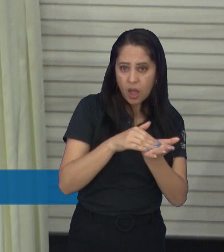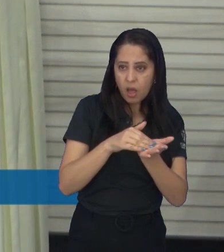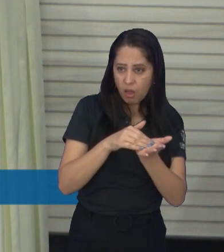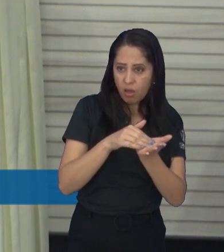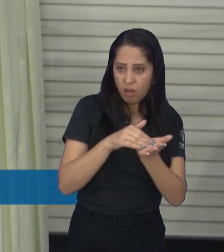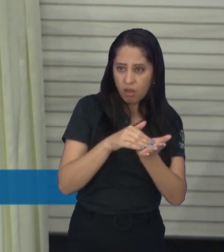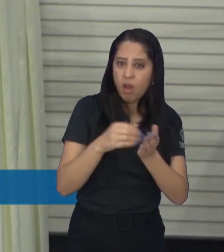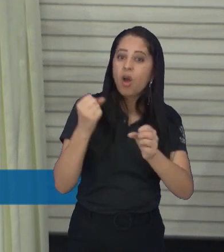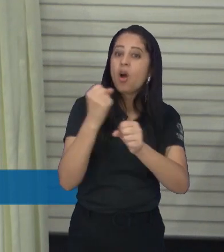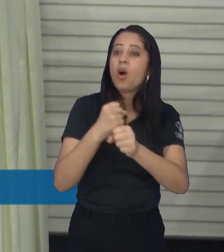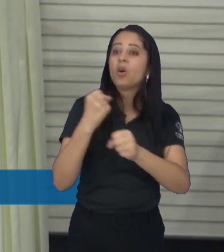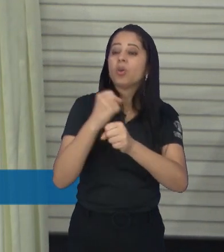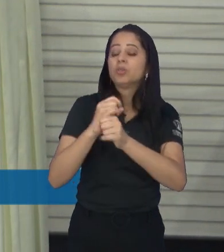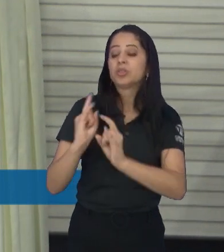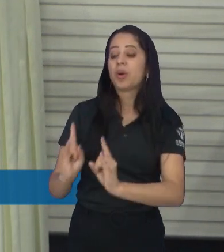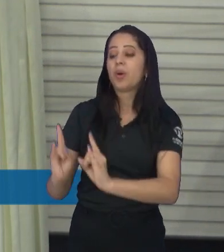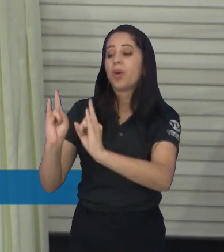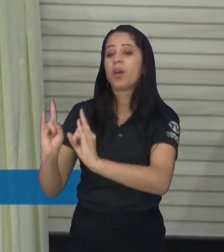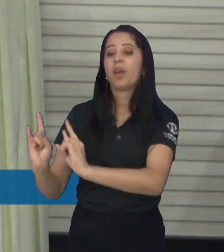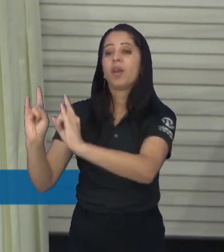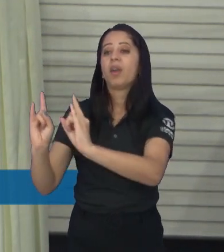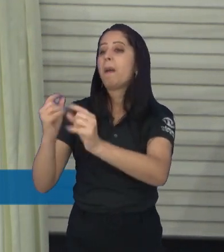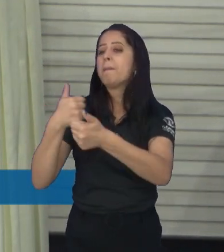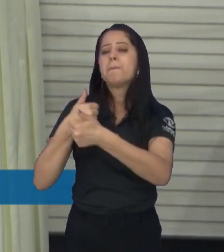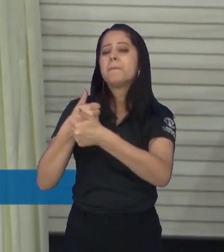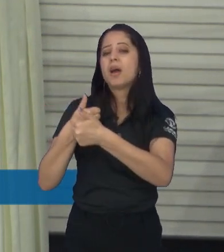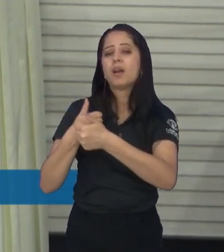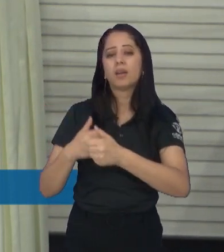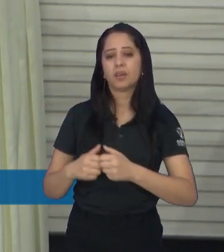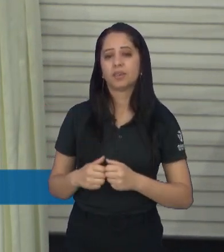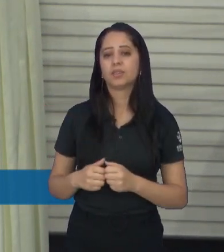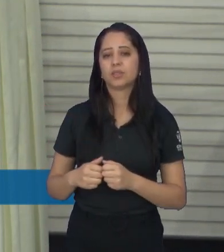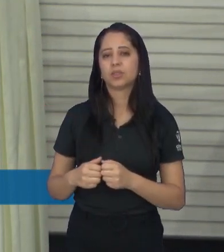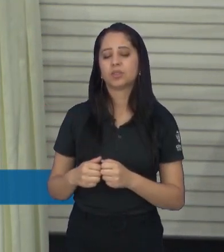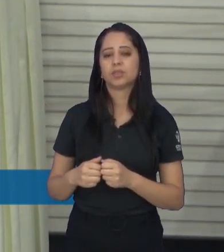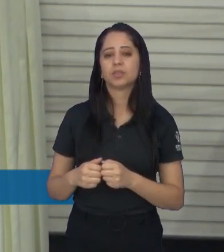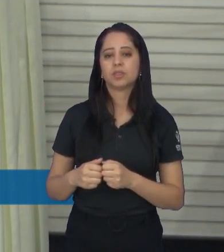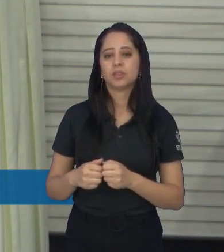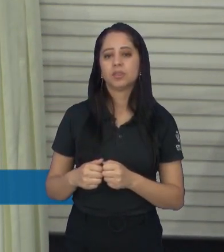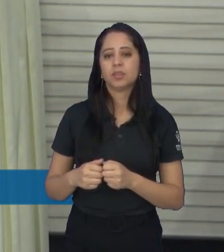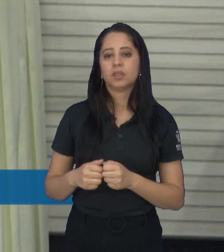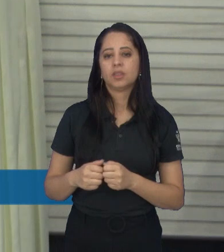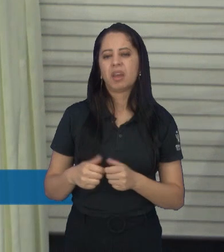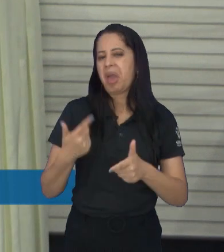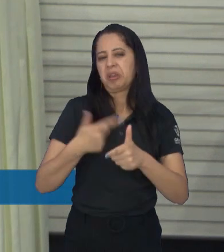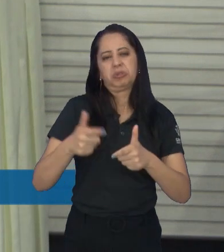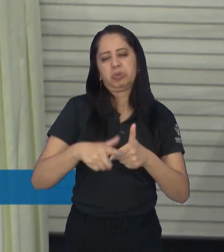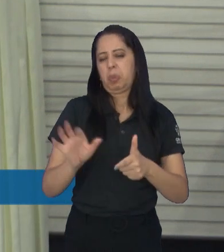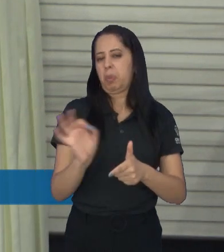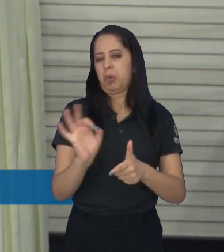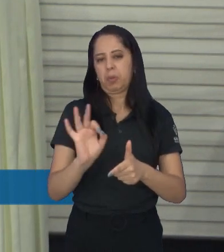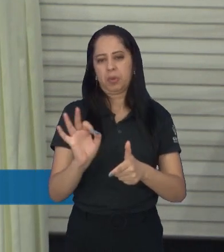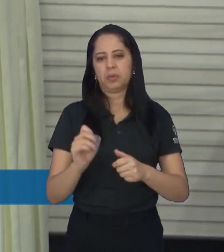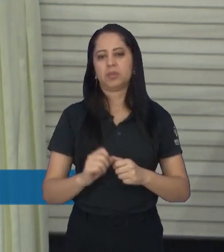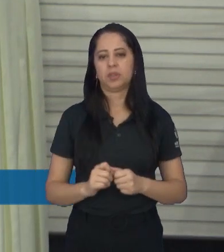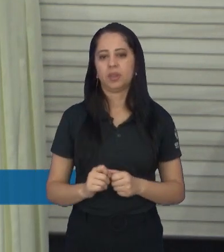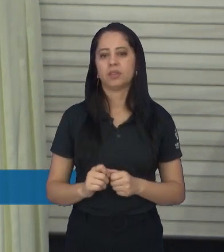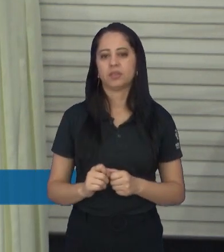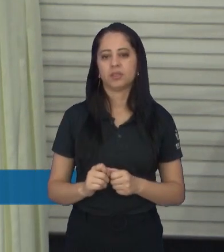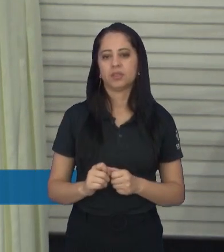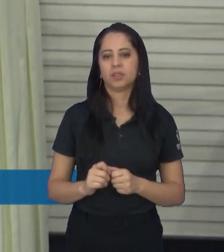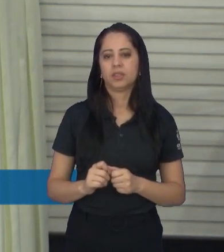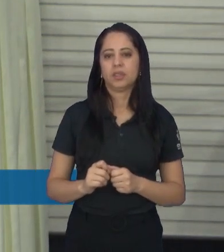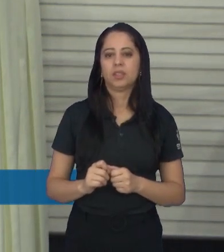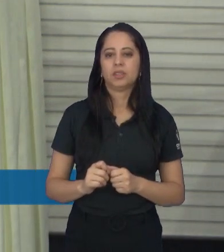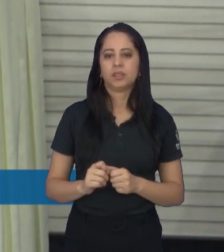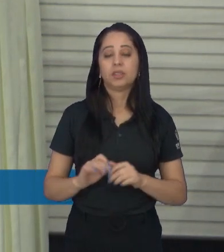constrói aqui do lado na hora do banhado ali alguns prédios e eu acho que aí não tem problema nenhum você garante